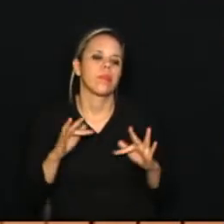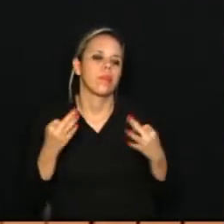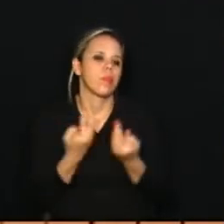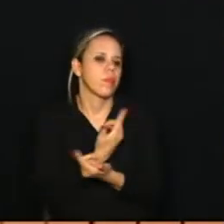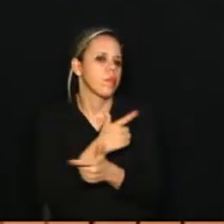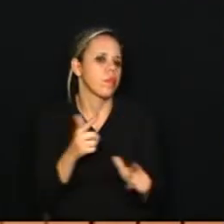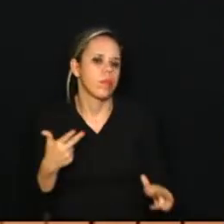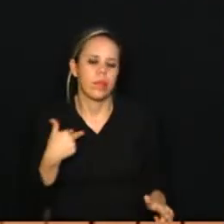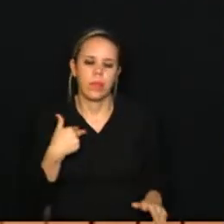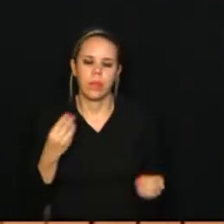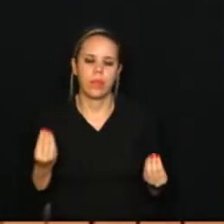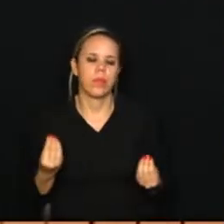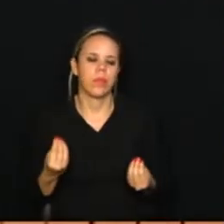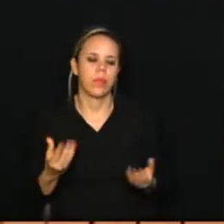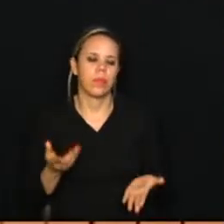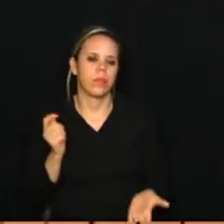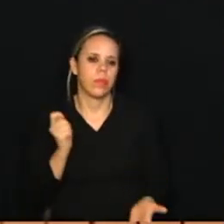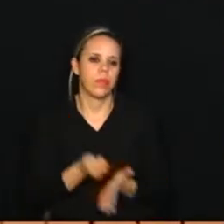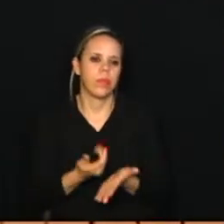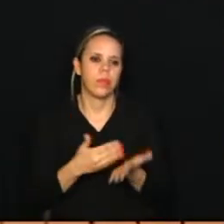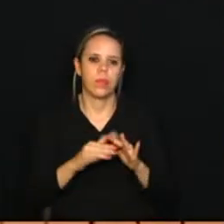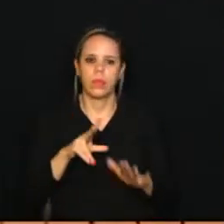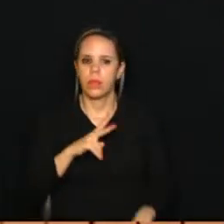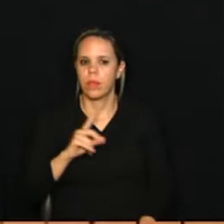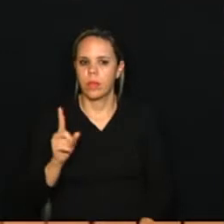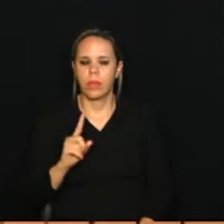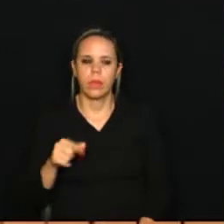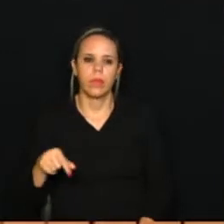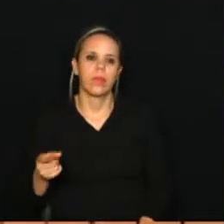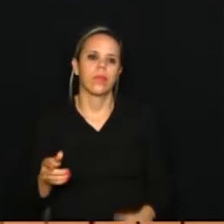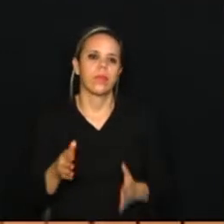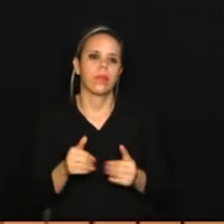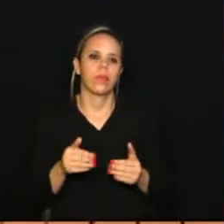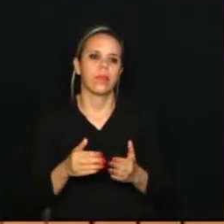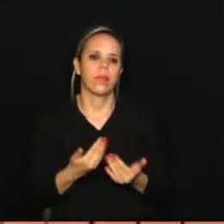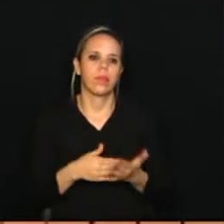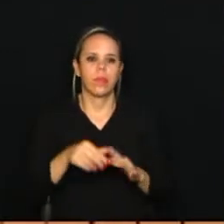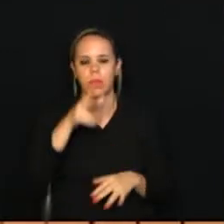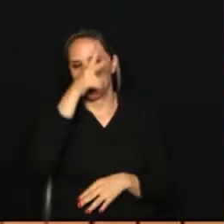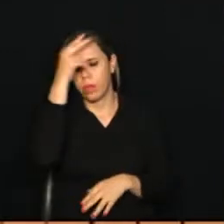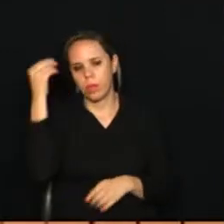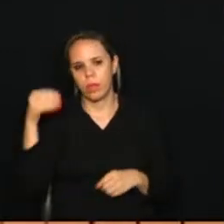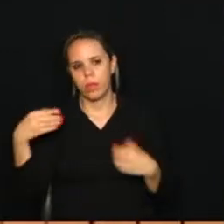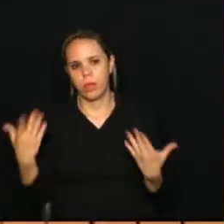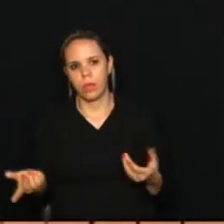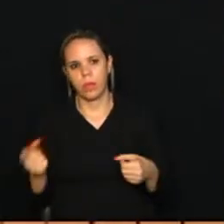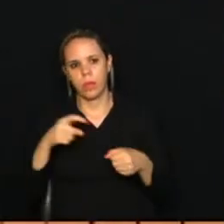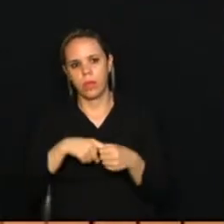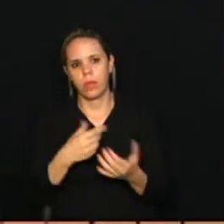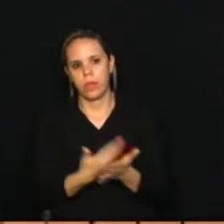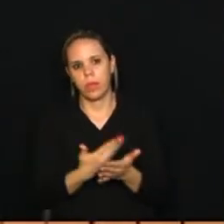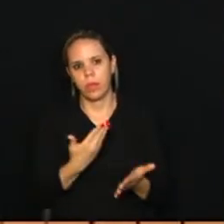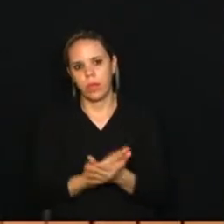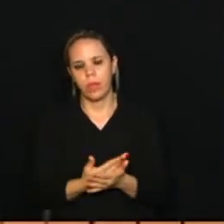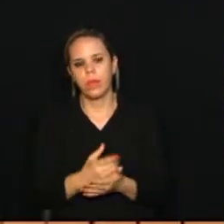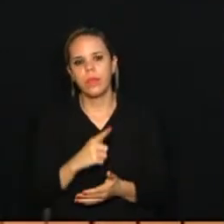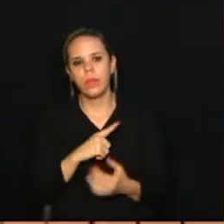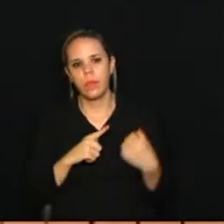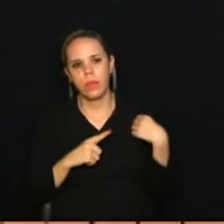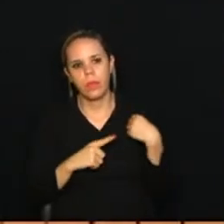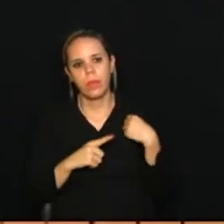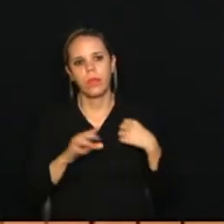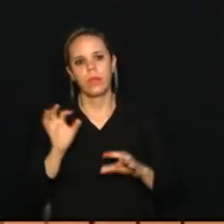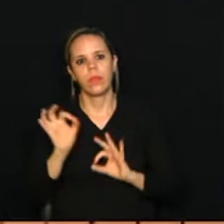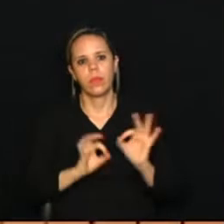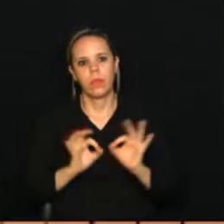mais condição de pagar a escola particular, eles vão recorrer à escola pública quando voltarem às aulas, então a gente tem que estar